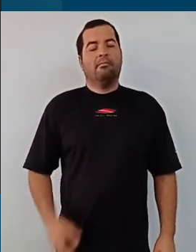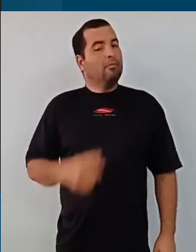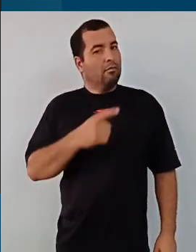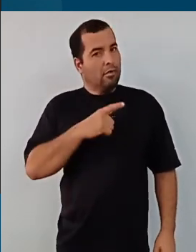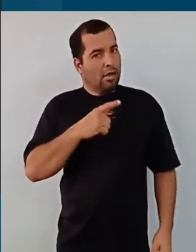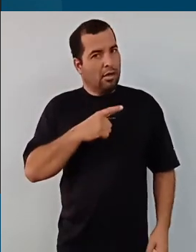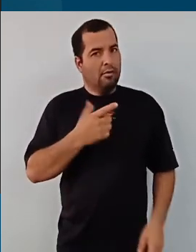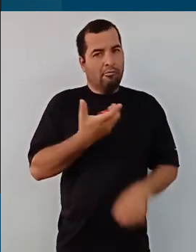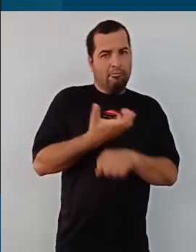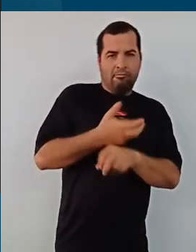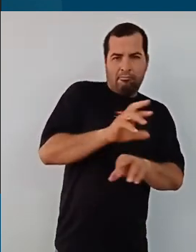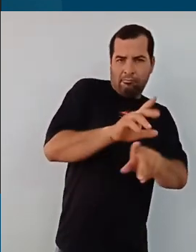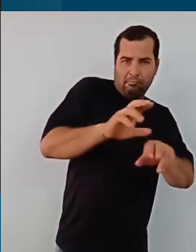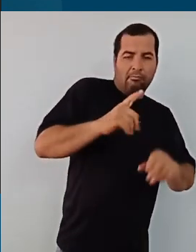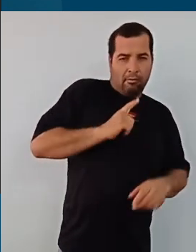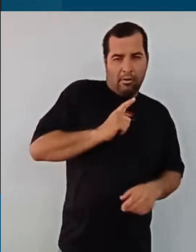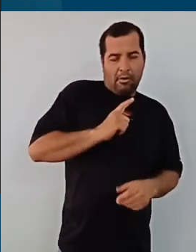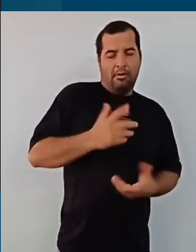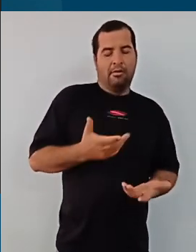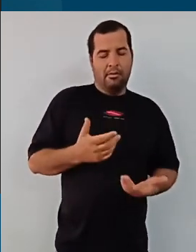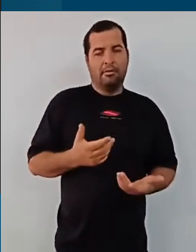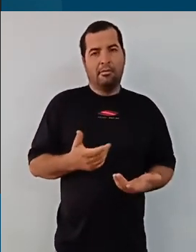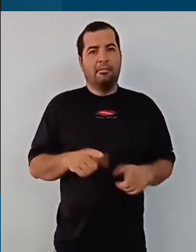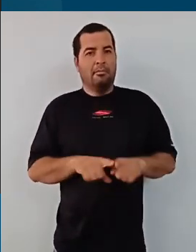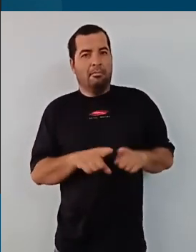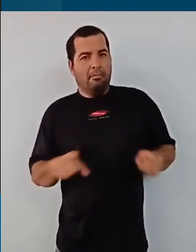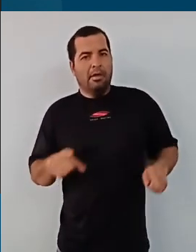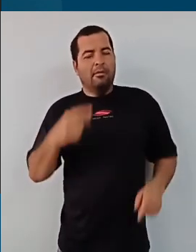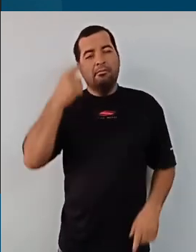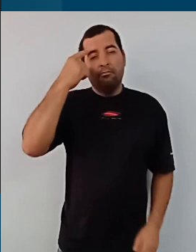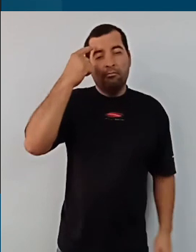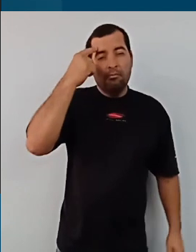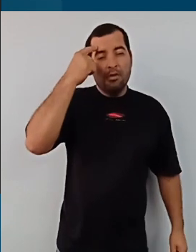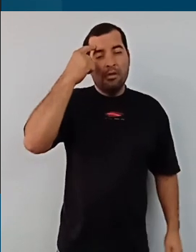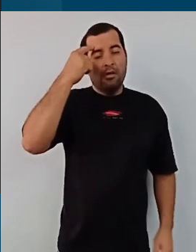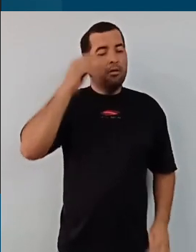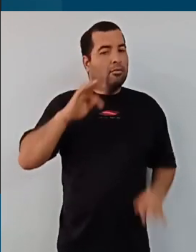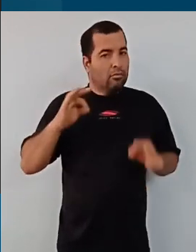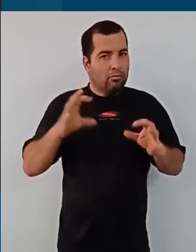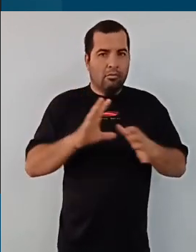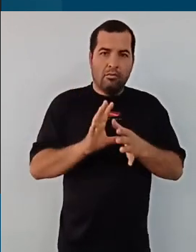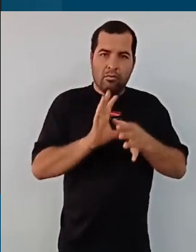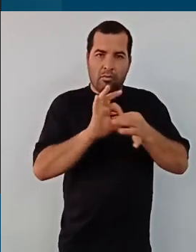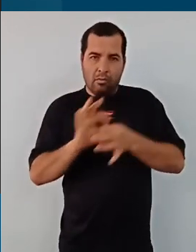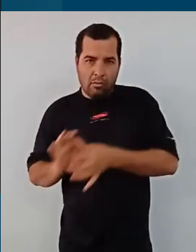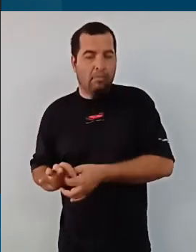a trazer para ele. Mas ele precisa enxergar ligações.